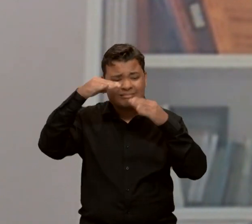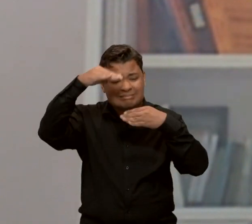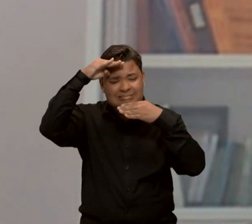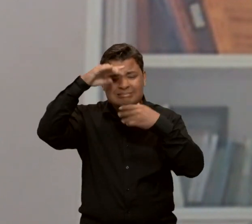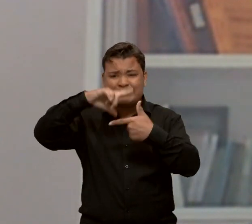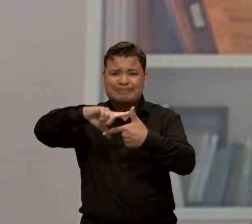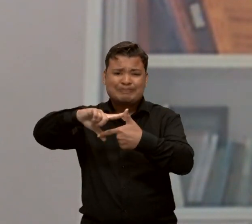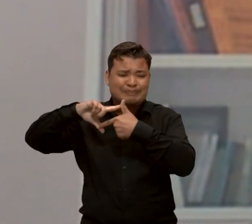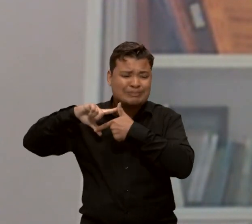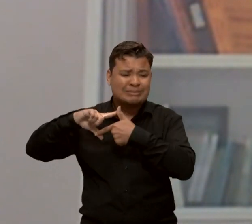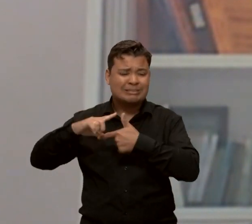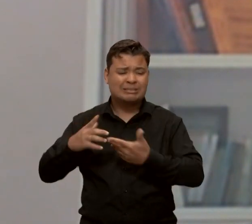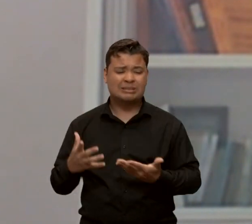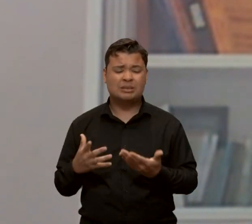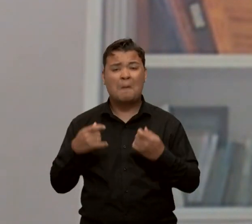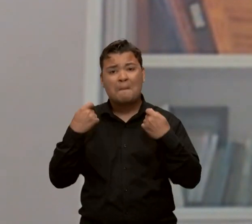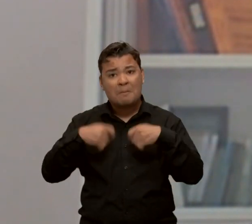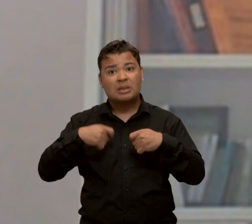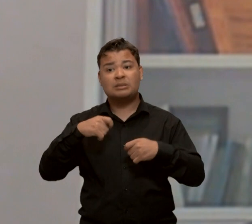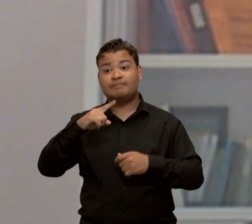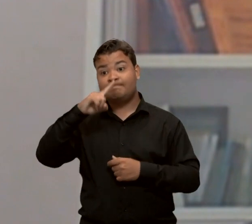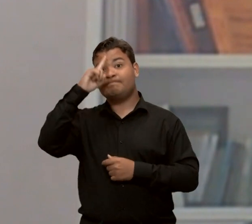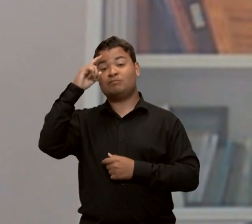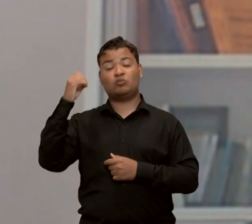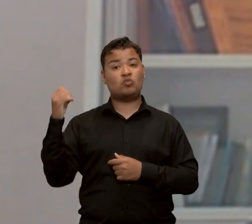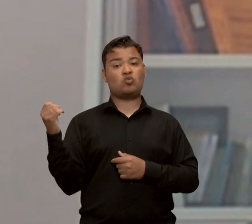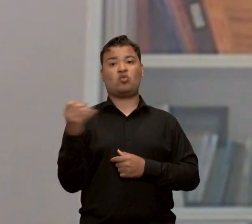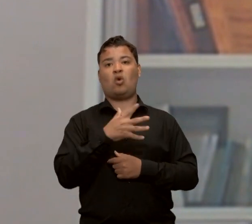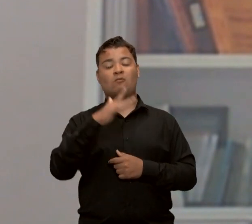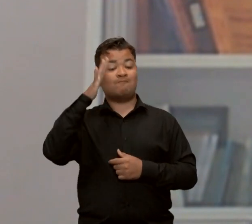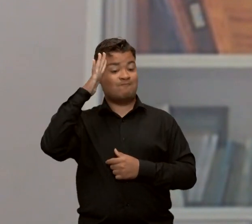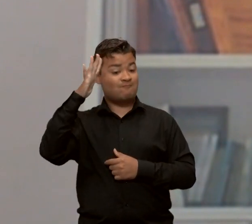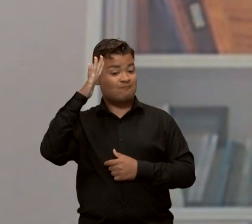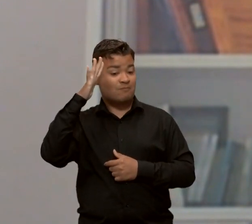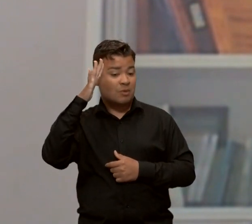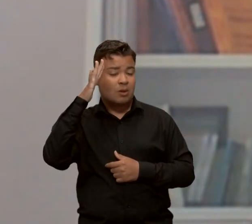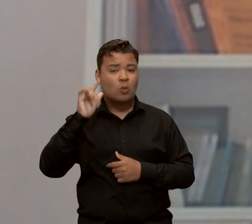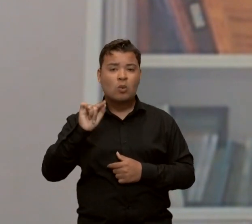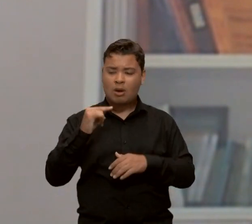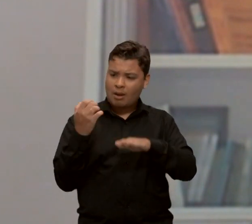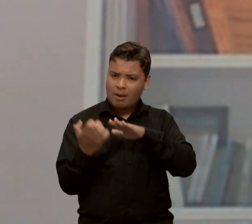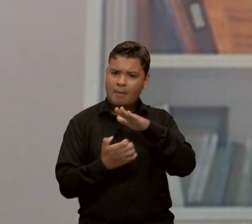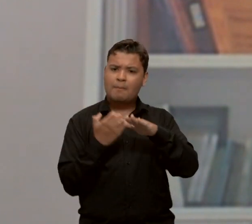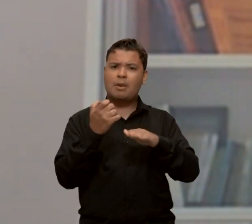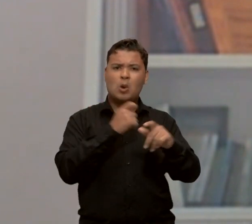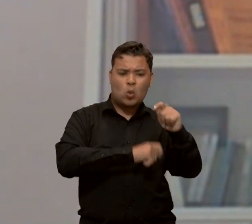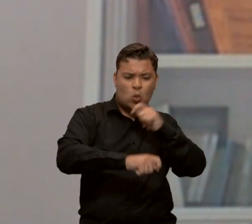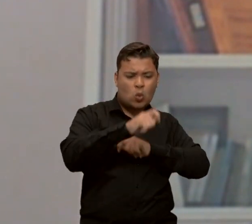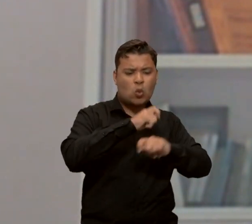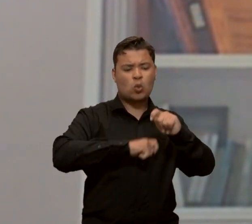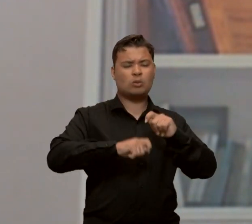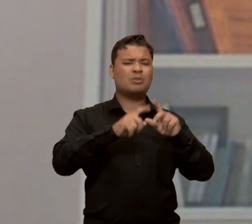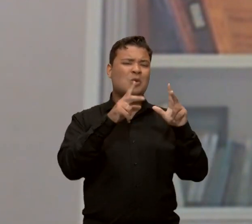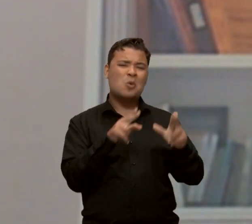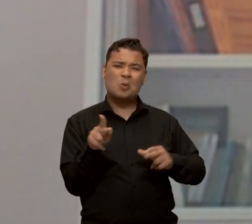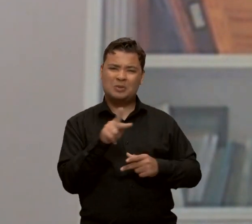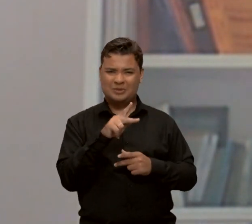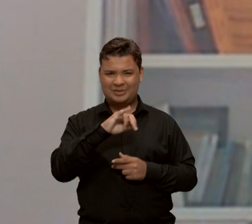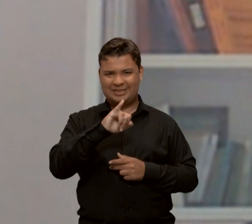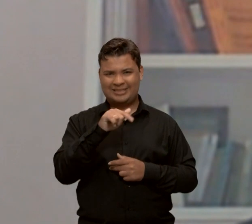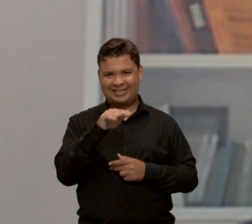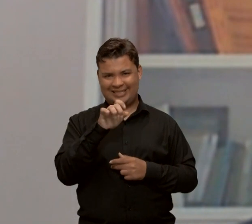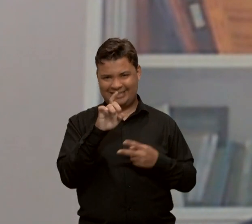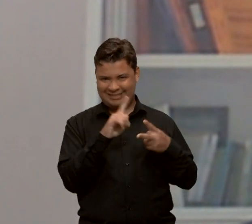precisa criar uma nova mentalidade para que um novo tipo de empreendimento econômico, como a professora Jaqueline